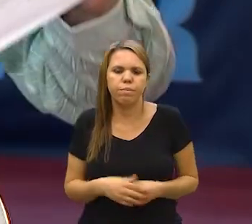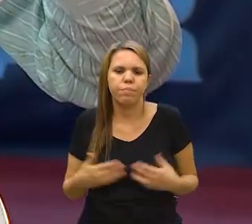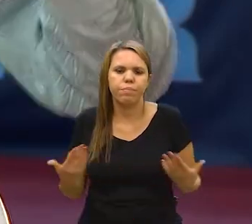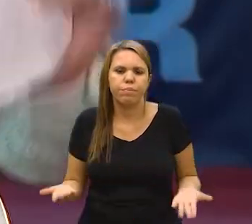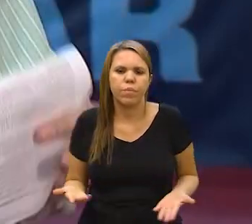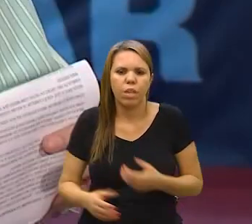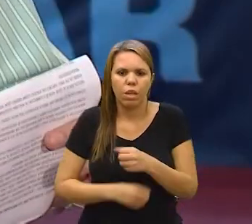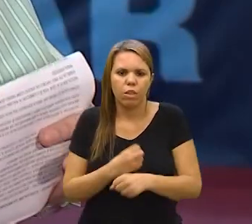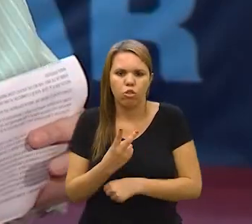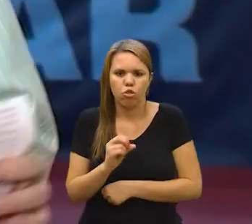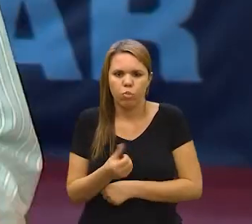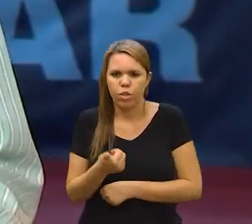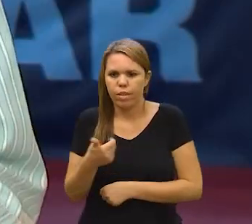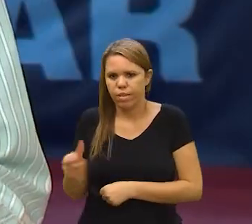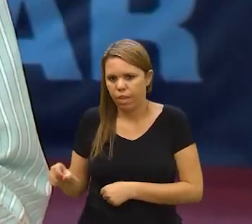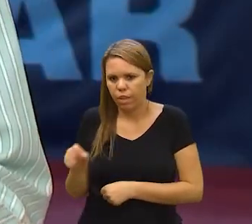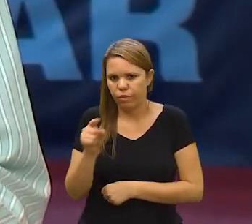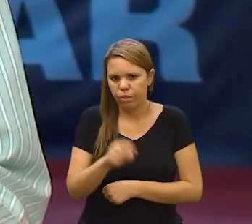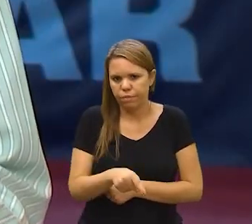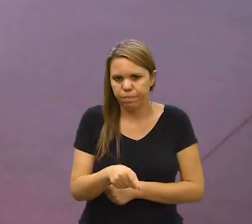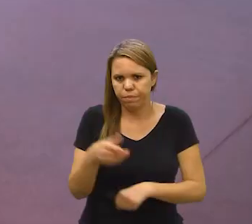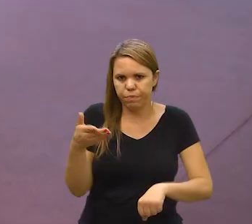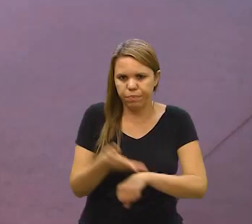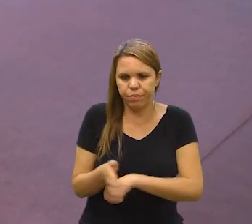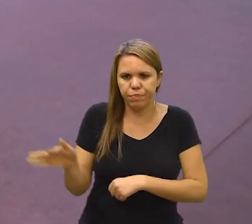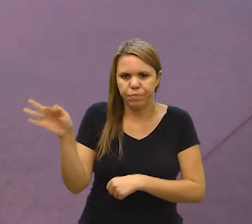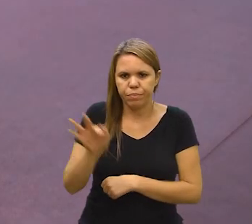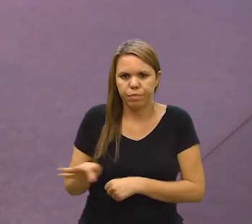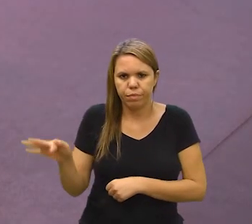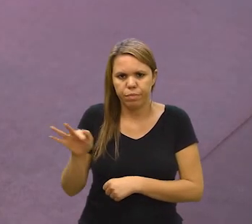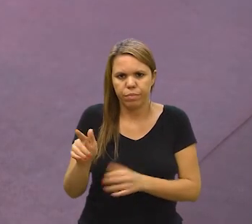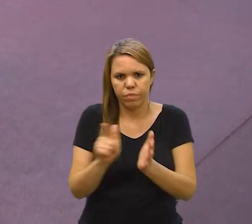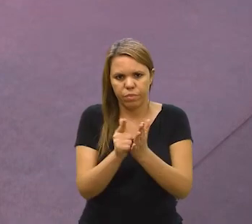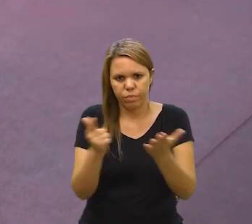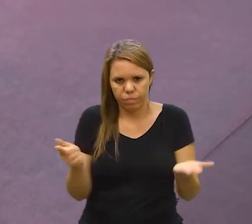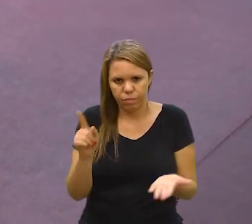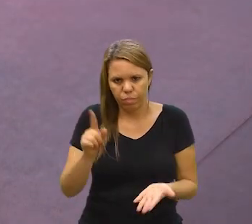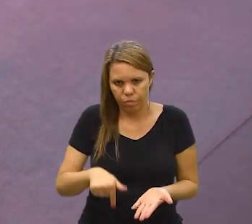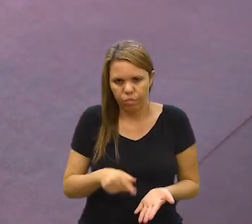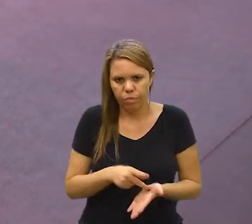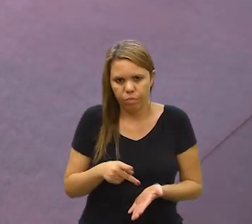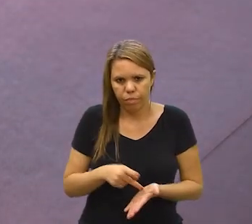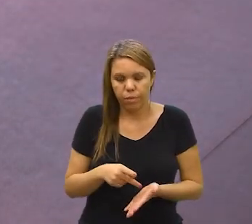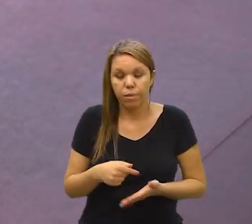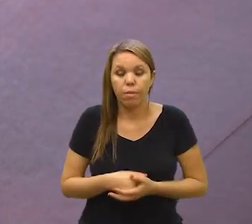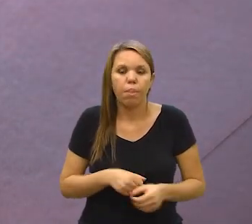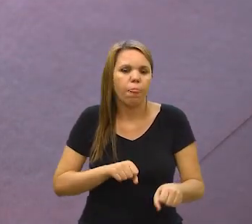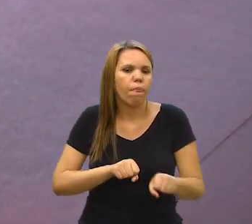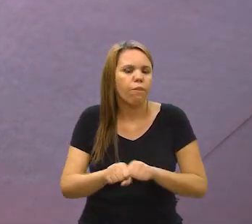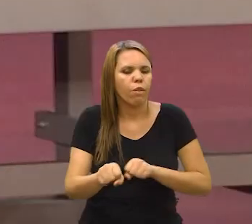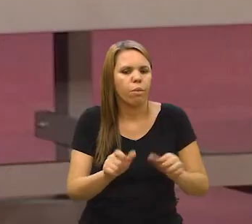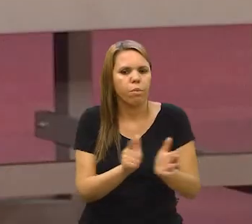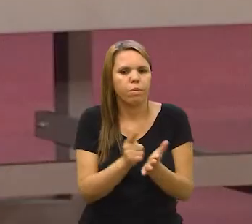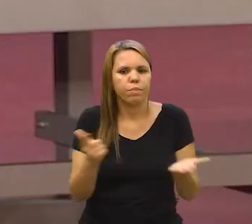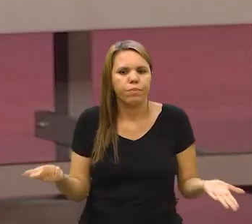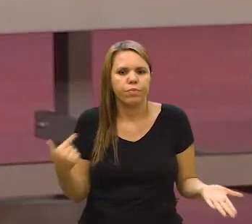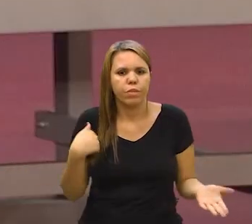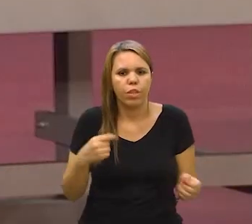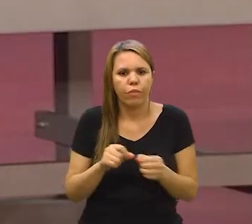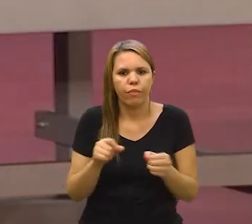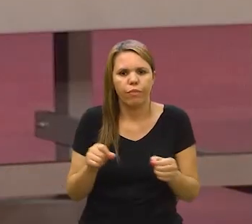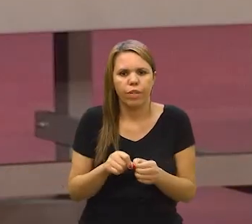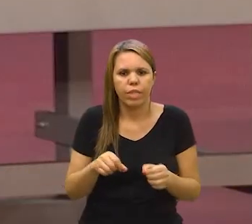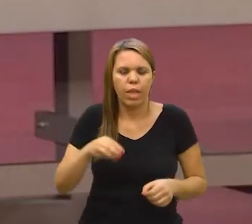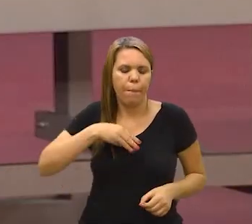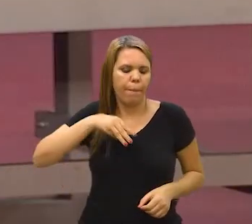em 2010, você entrou na faculdade de jornalismo, é isso mesmo? Exatamente, eu sou formado em jornalismo, eu fiz Mackenzie em